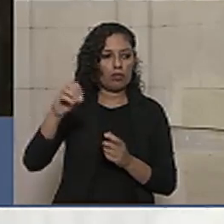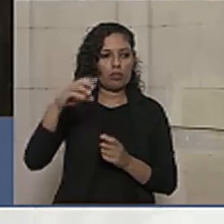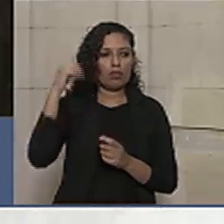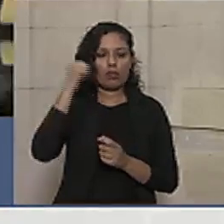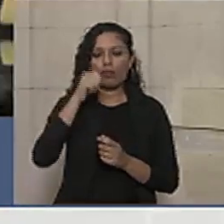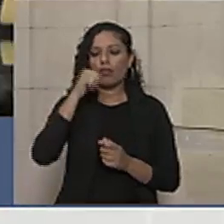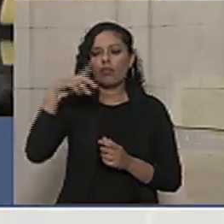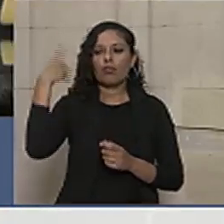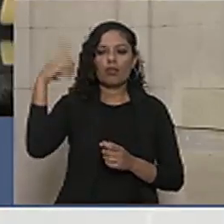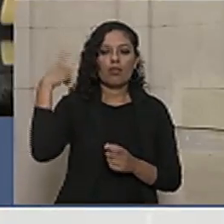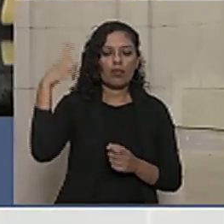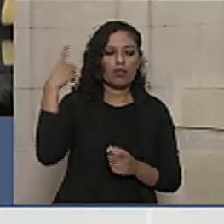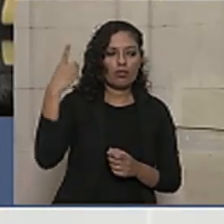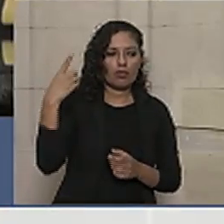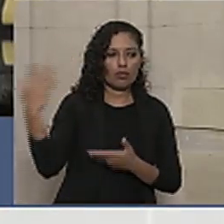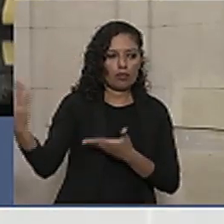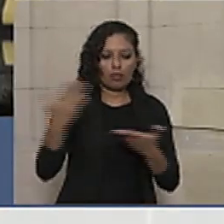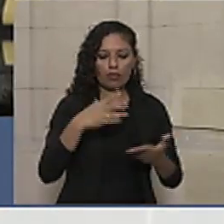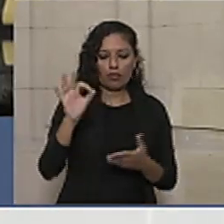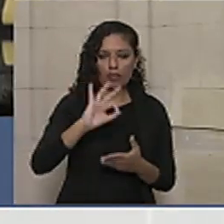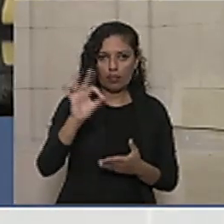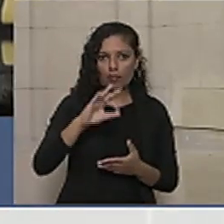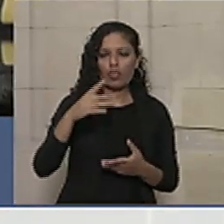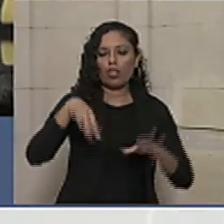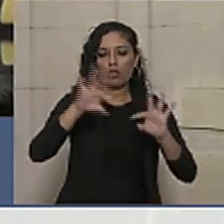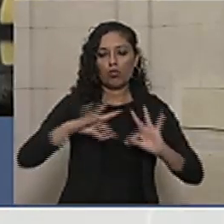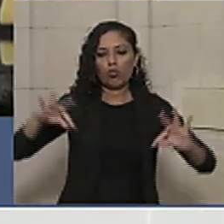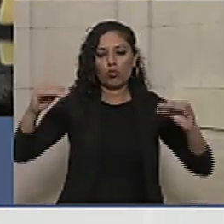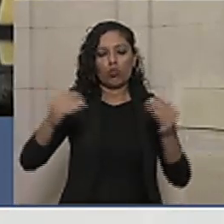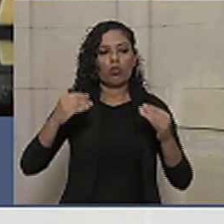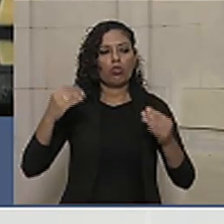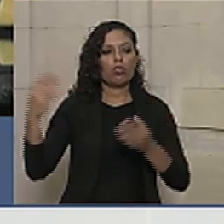convidadas, não? Deputados, deputadas, assessores e assessoras,